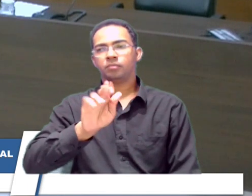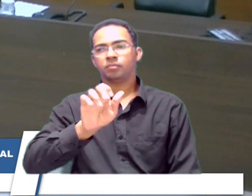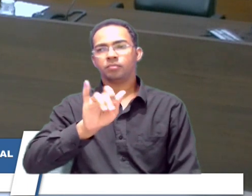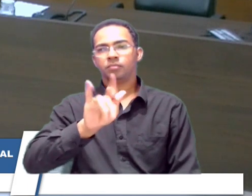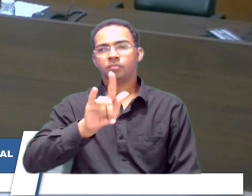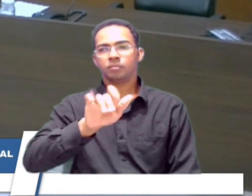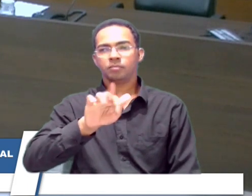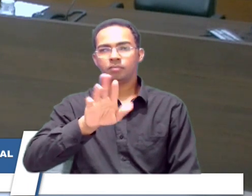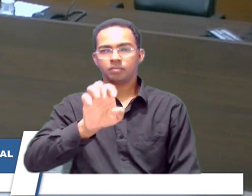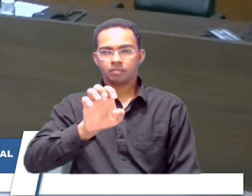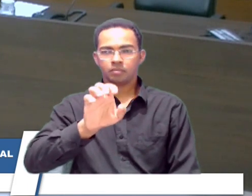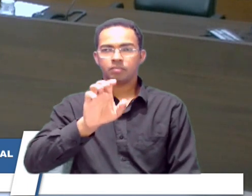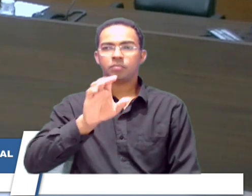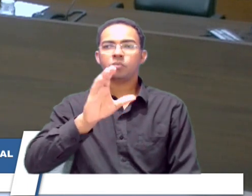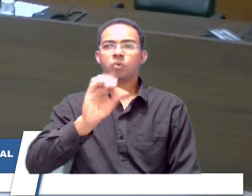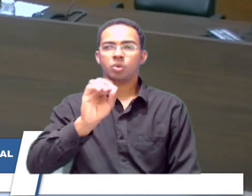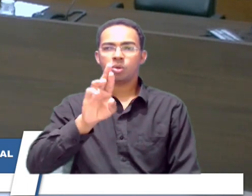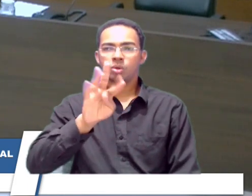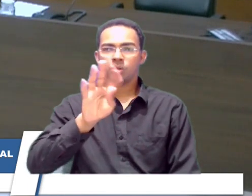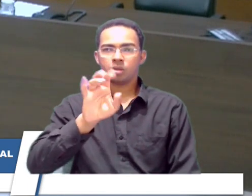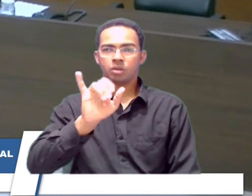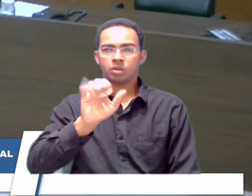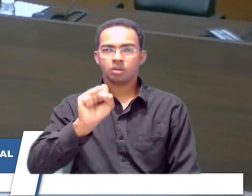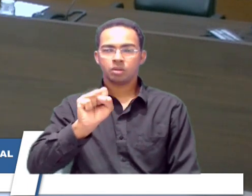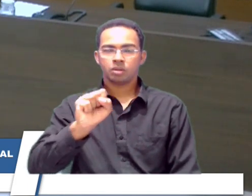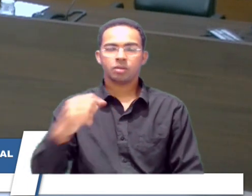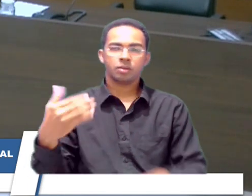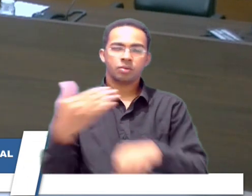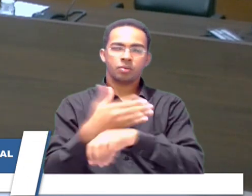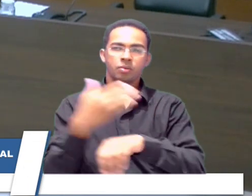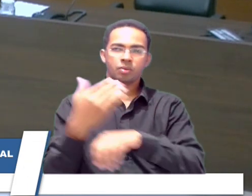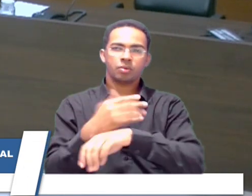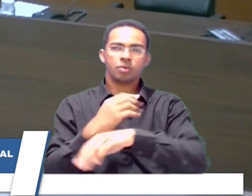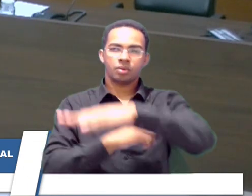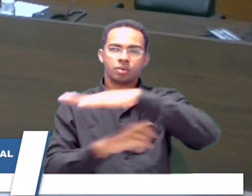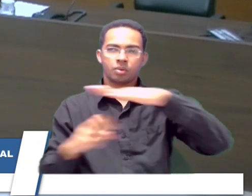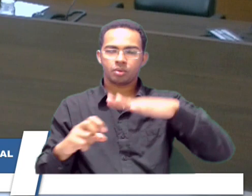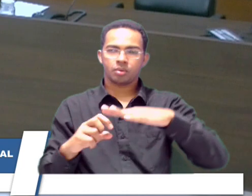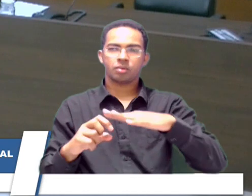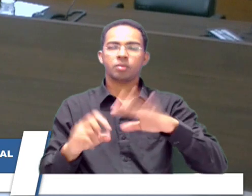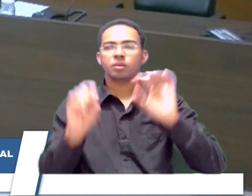por favor, para compor nossa mesa.